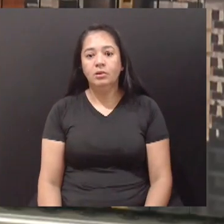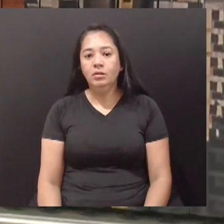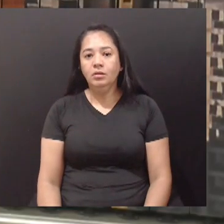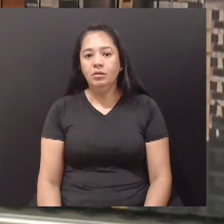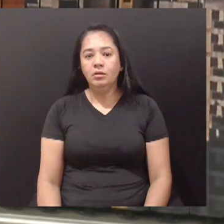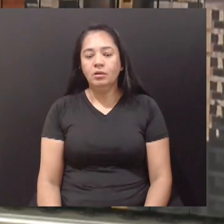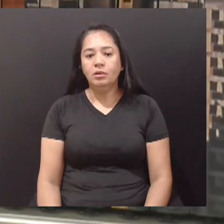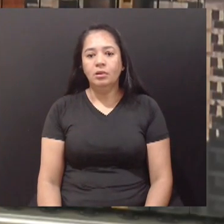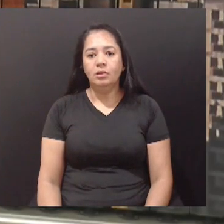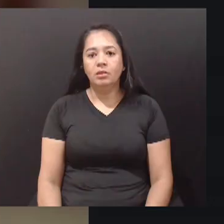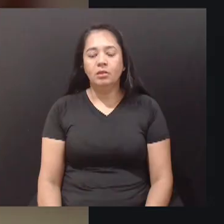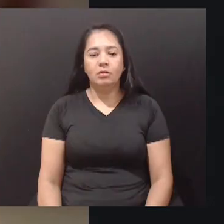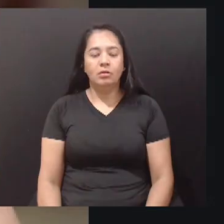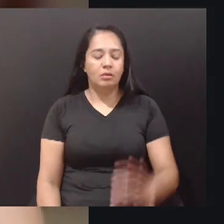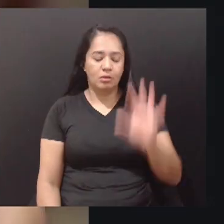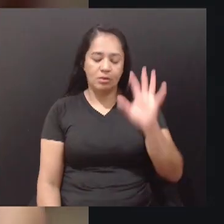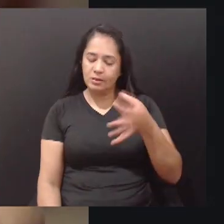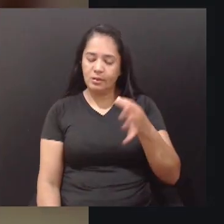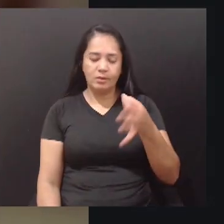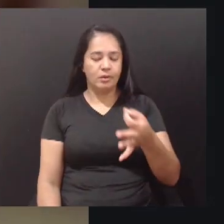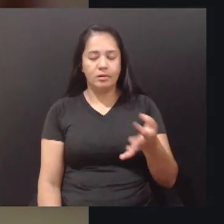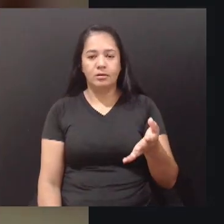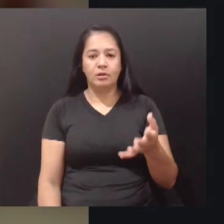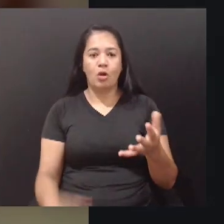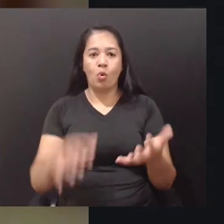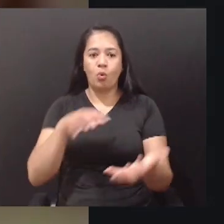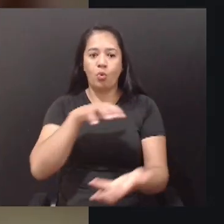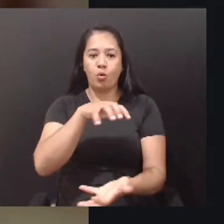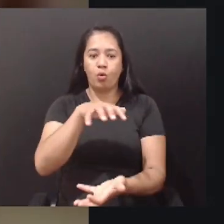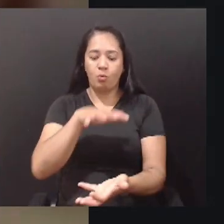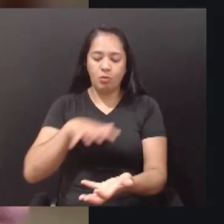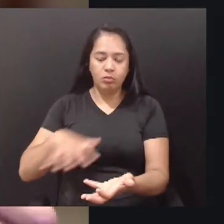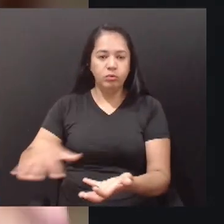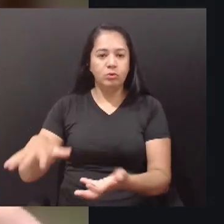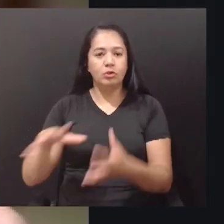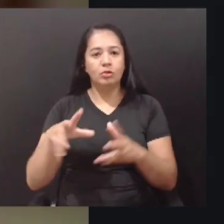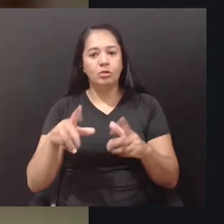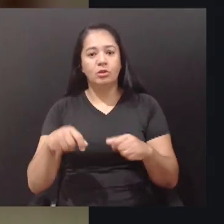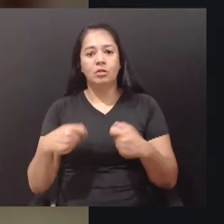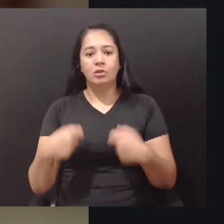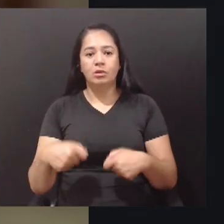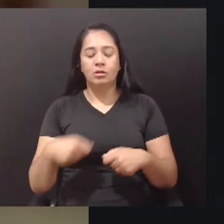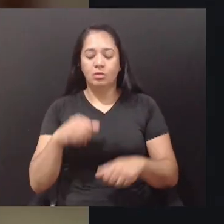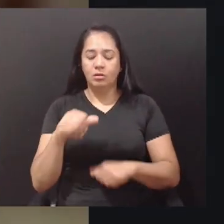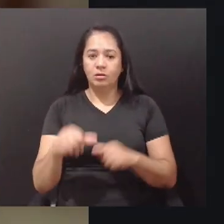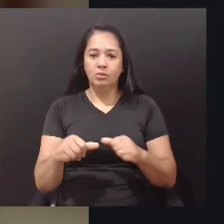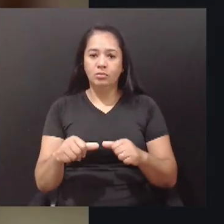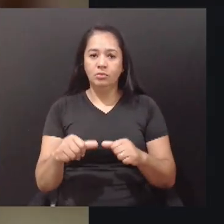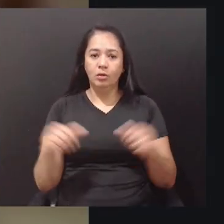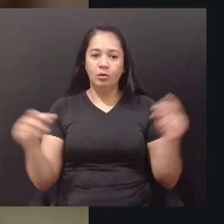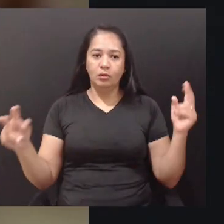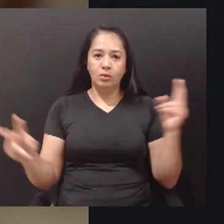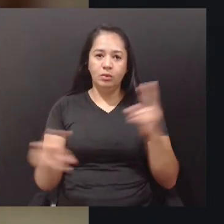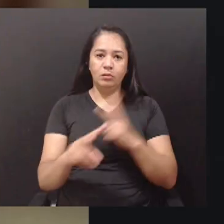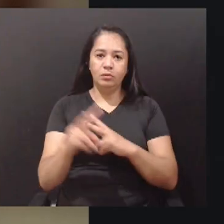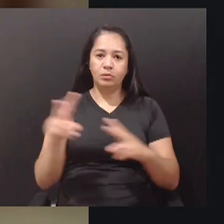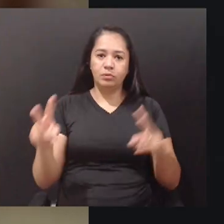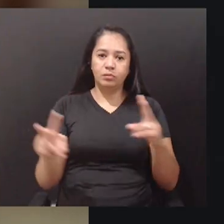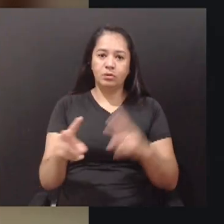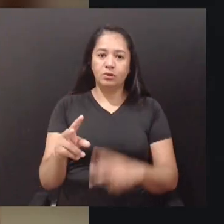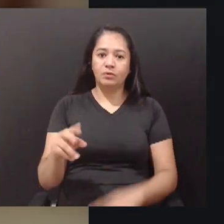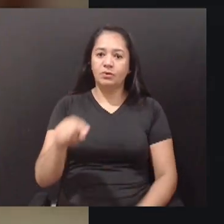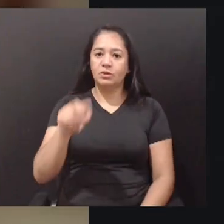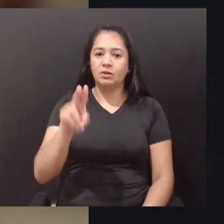Sim, sem dúvida. O mundo como um todo precisa mudar, e eu acho que o tempo do verbo que você usou, o Brasil